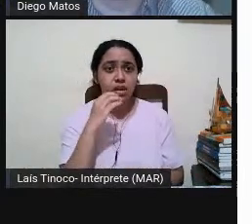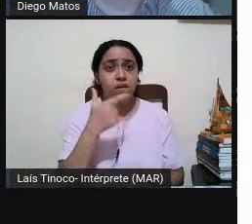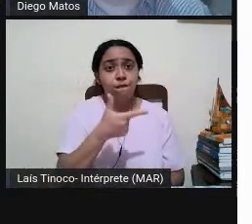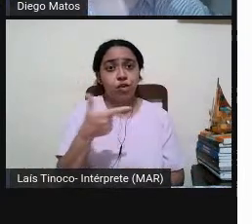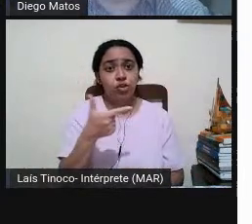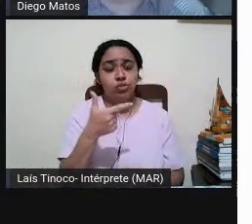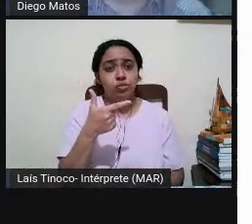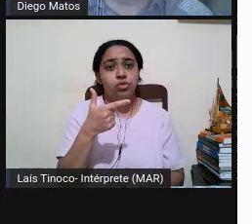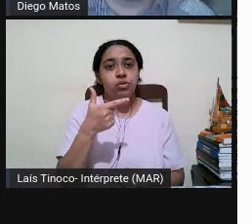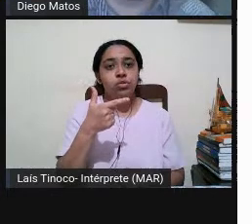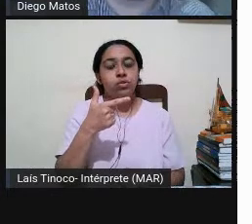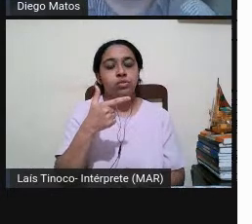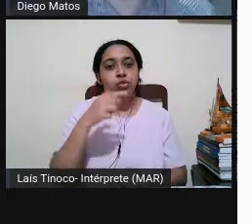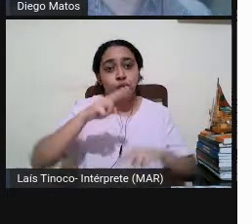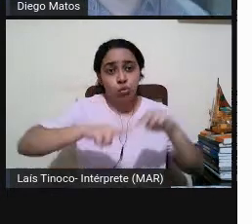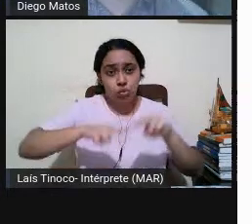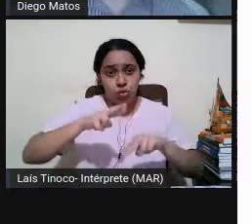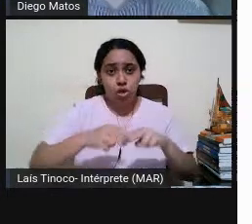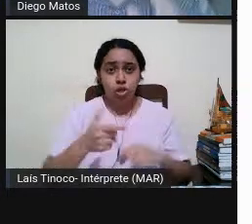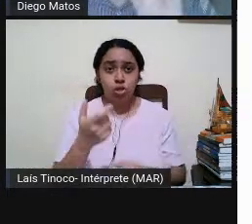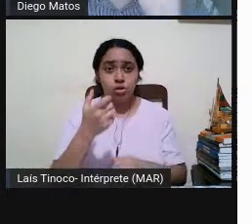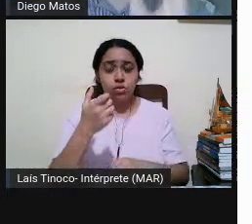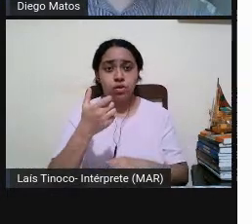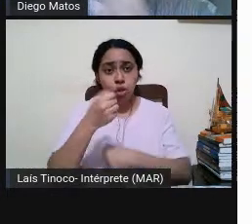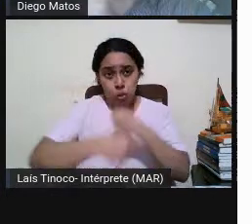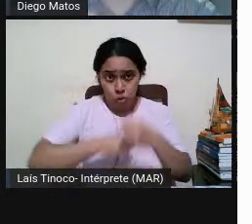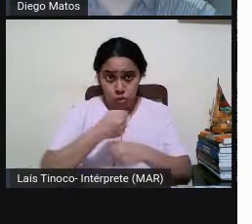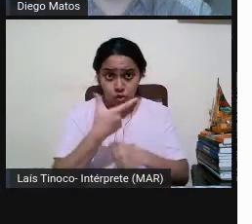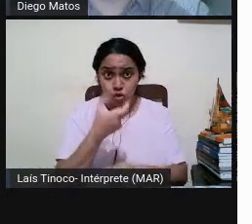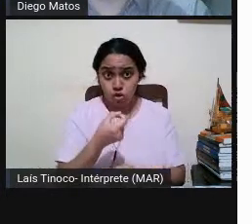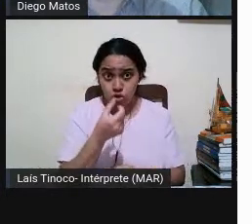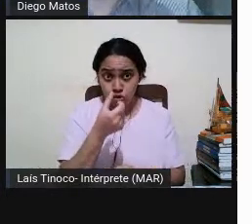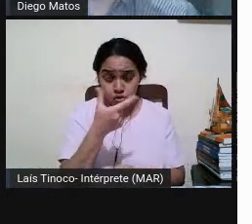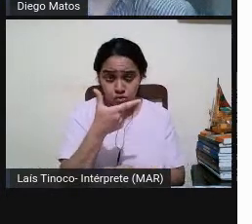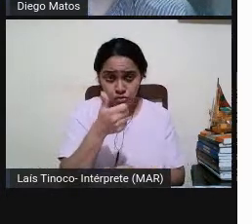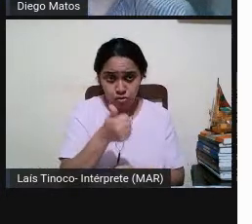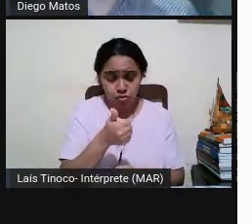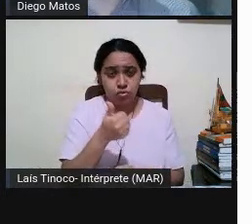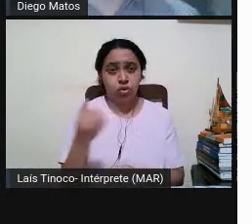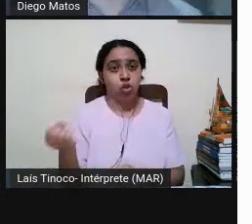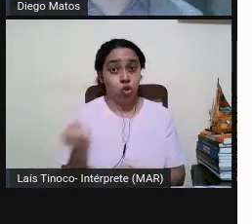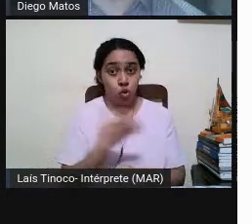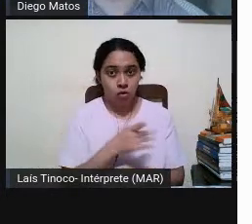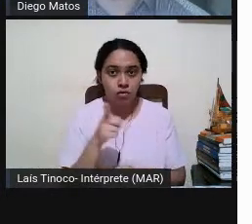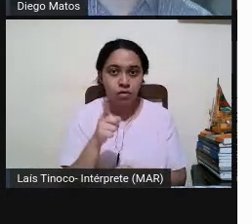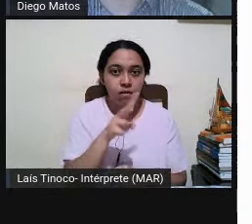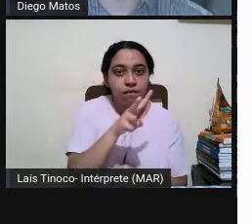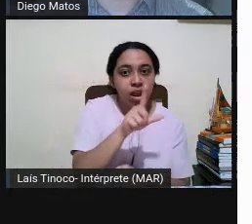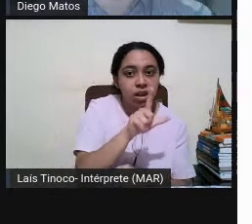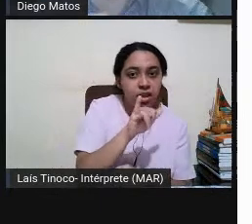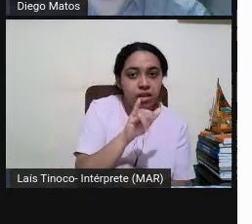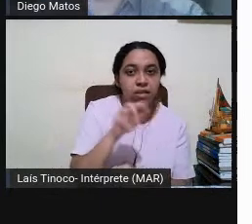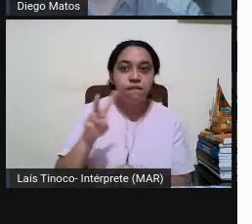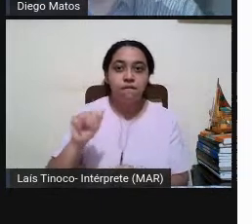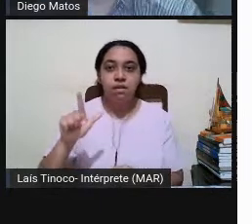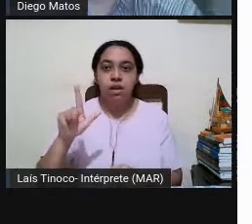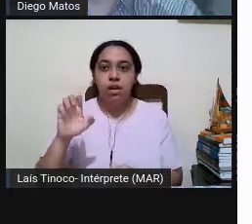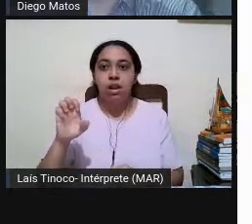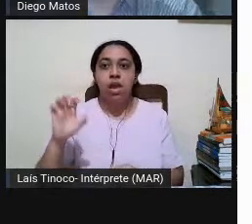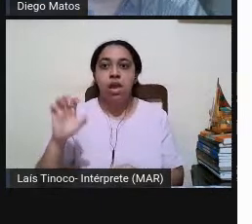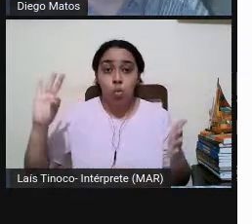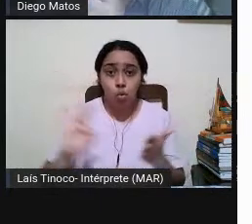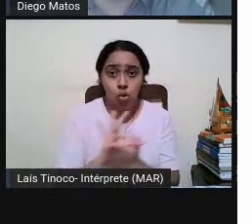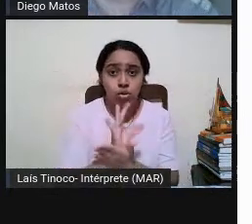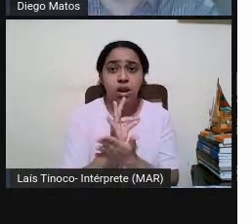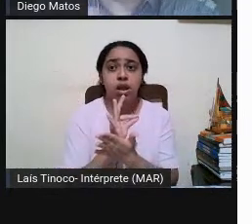2021 notícia quentíssima tá velho e Valec assinam contrato de concessão do terminal de Porto